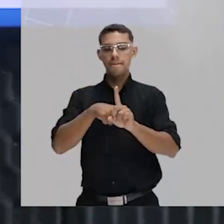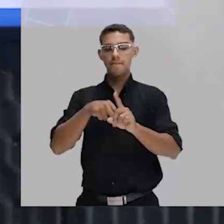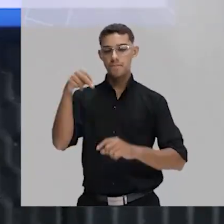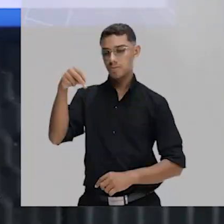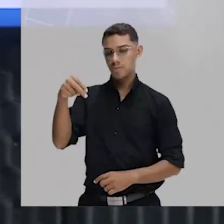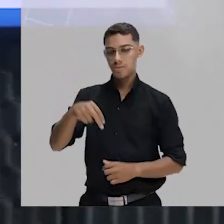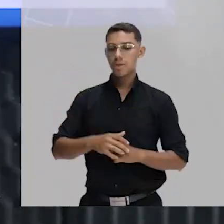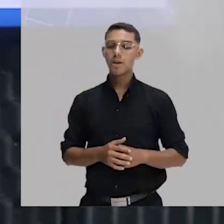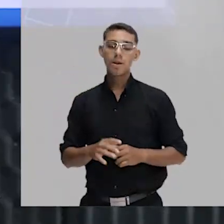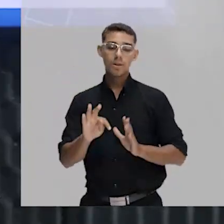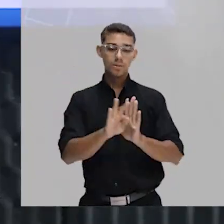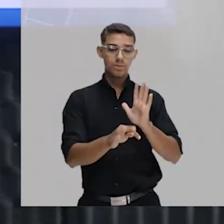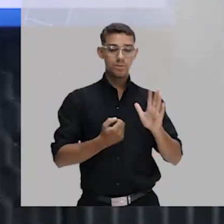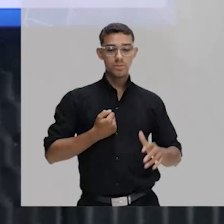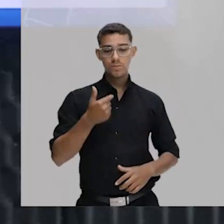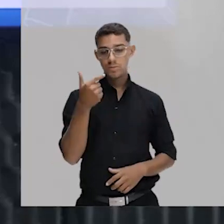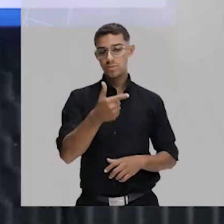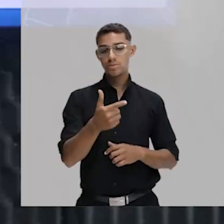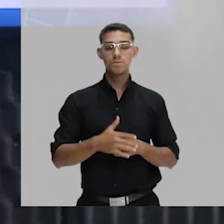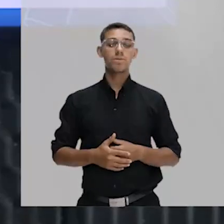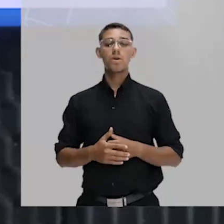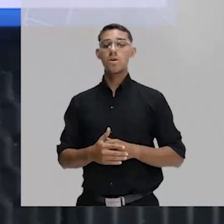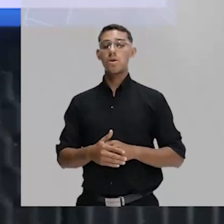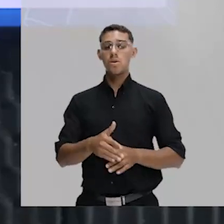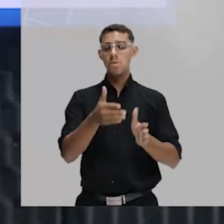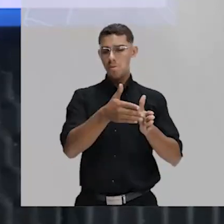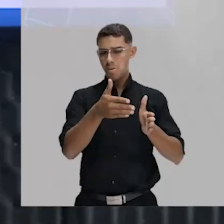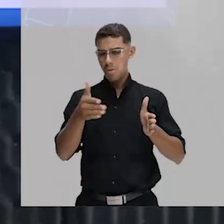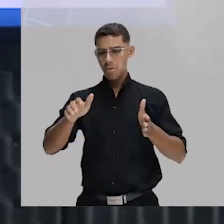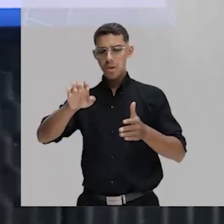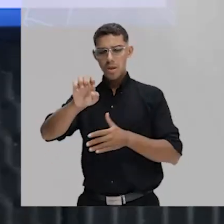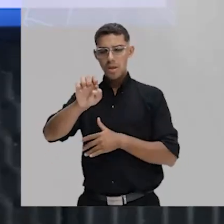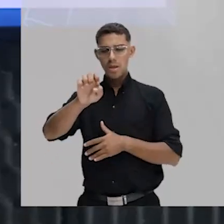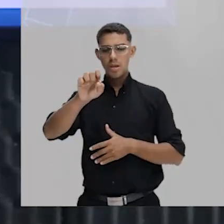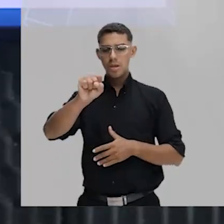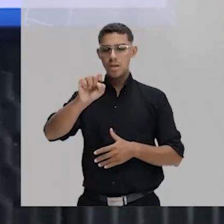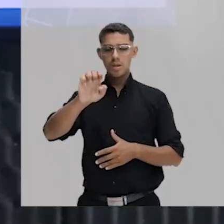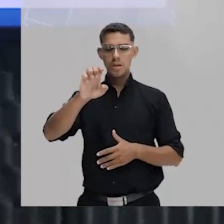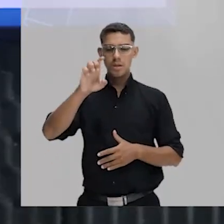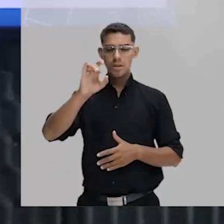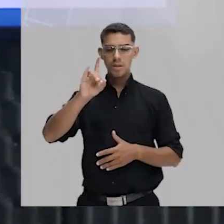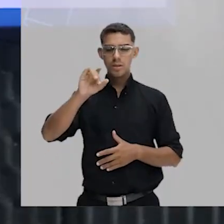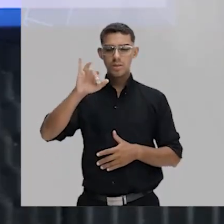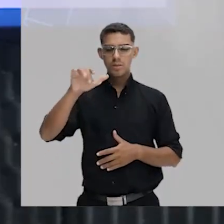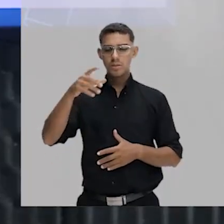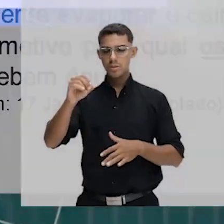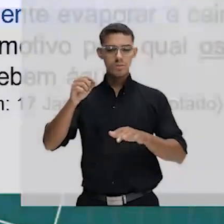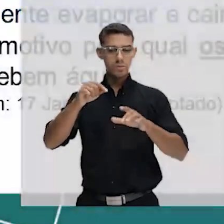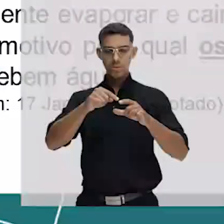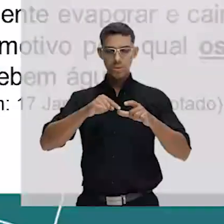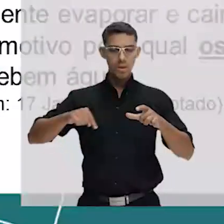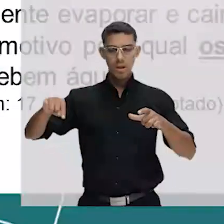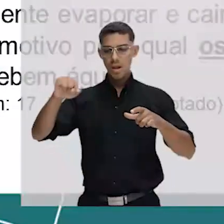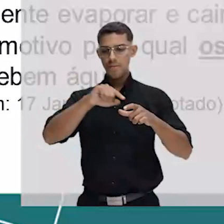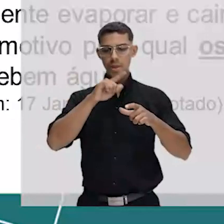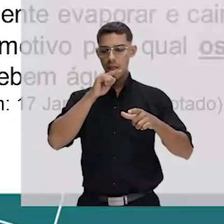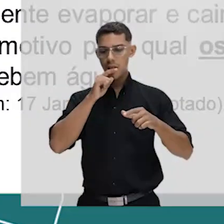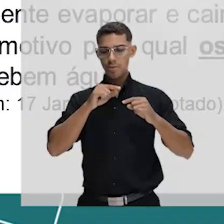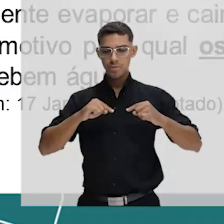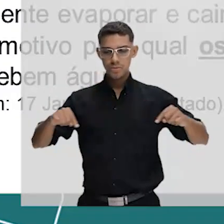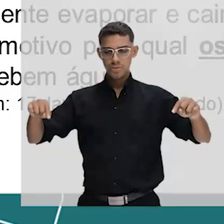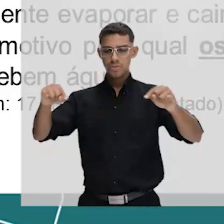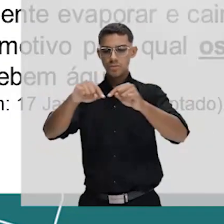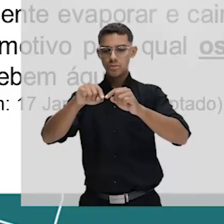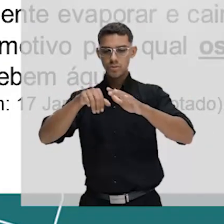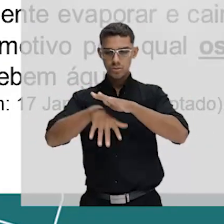texto 2. O processo de sedimentação no fundo do lago de um reservatório é um processo lento.